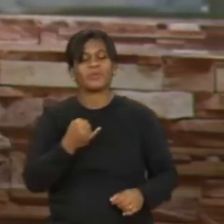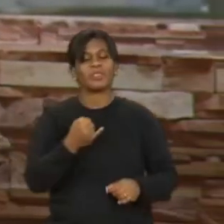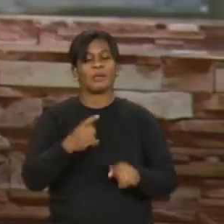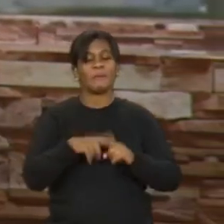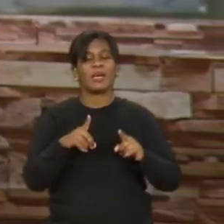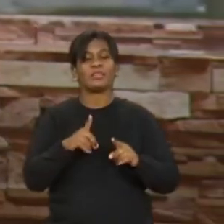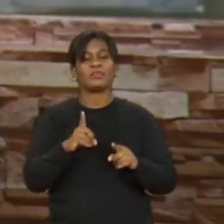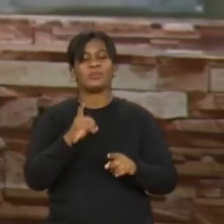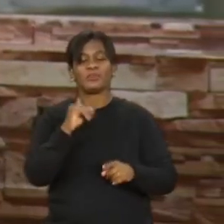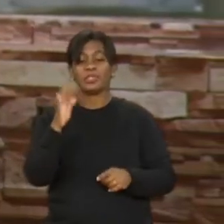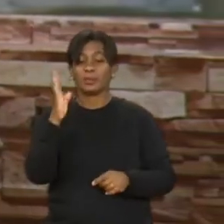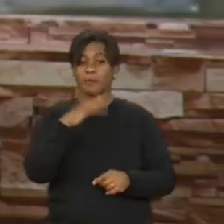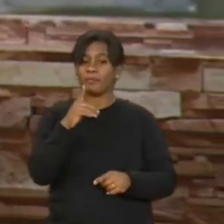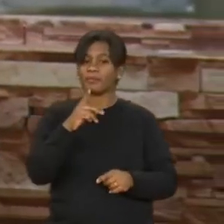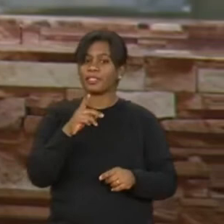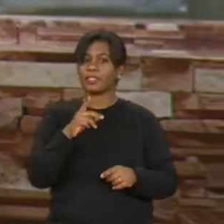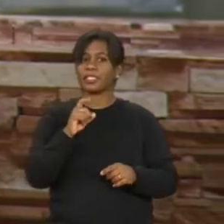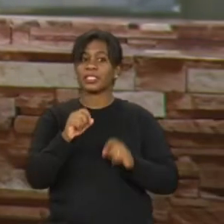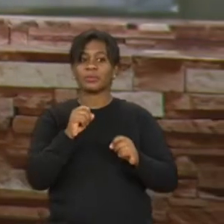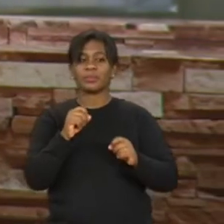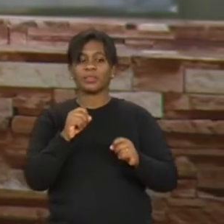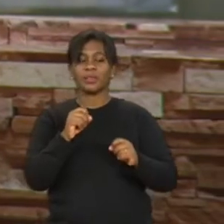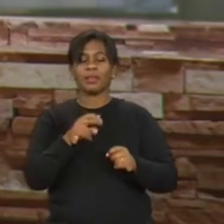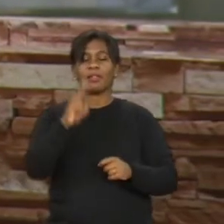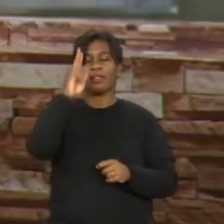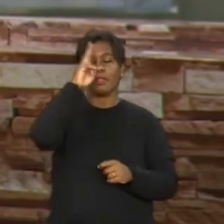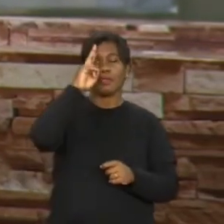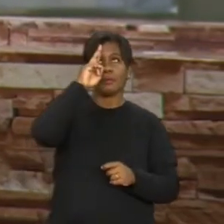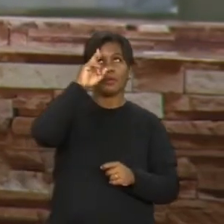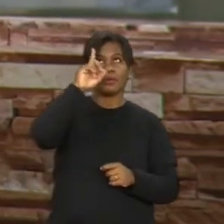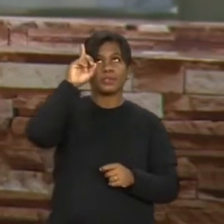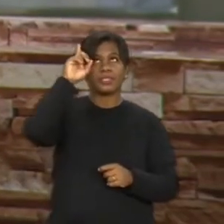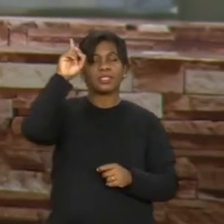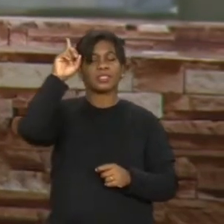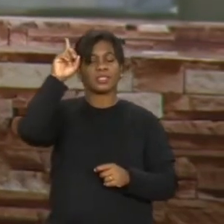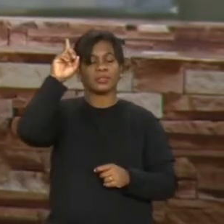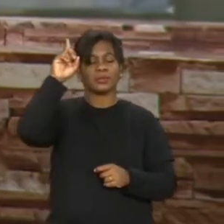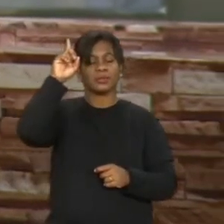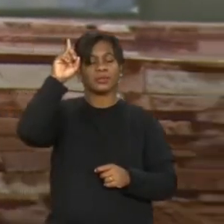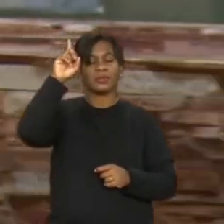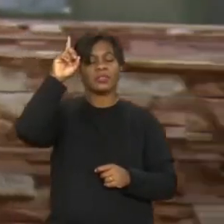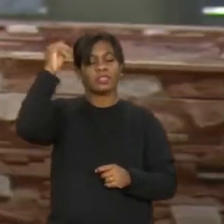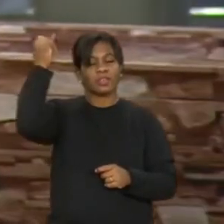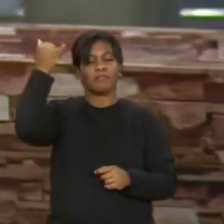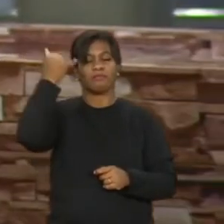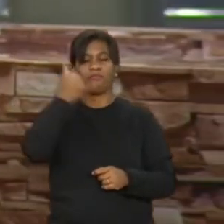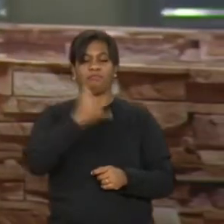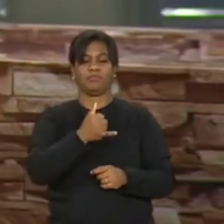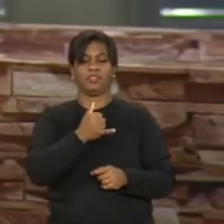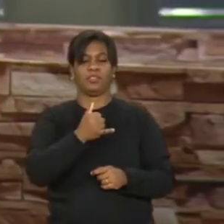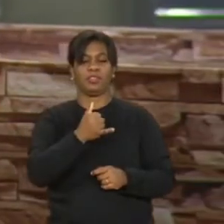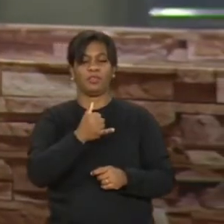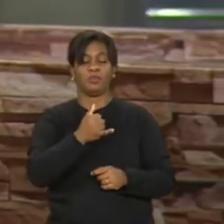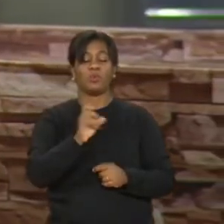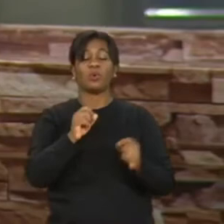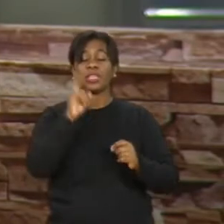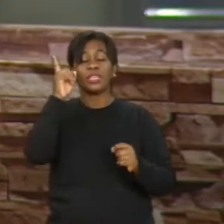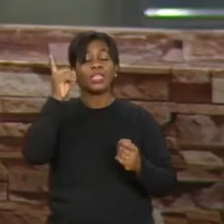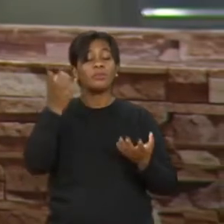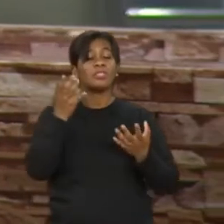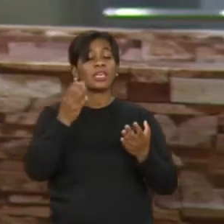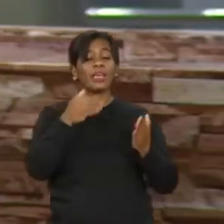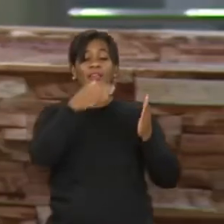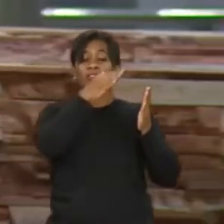considerar. Considerar o que Deus quer falar com você. Considerar o que Deus quer tirar, o que Deus quer